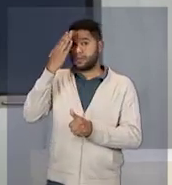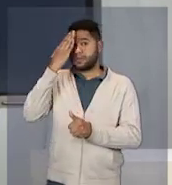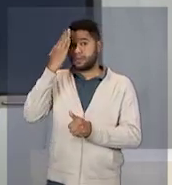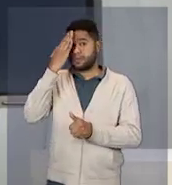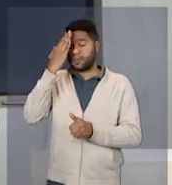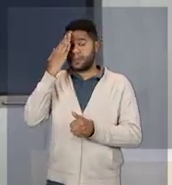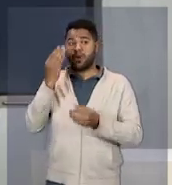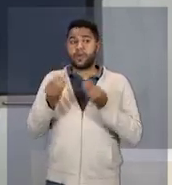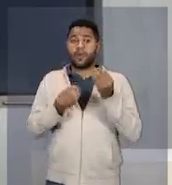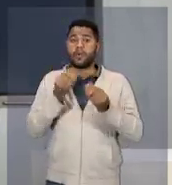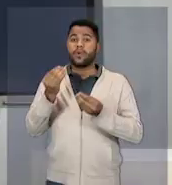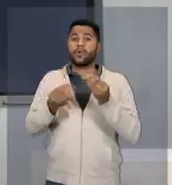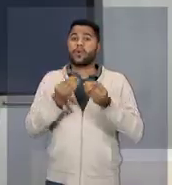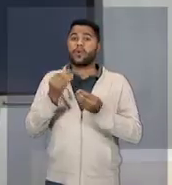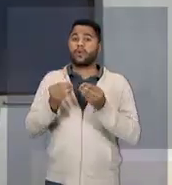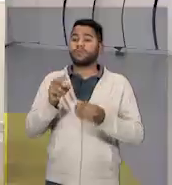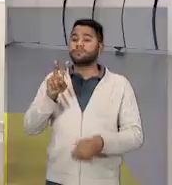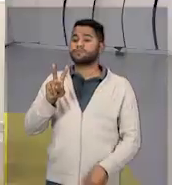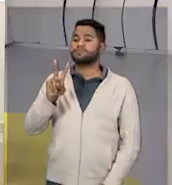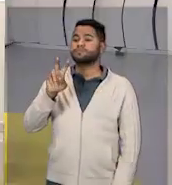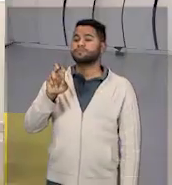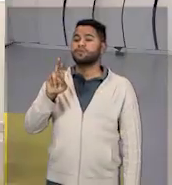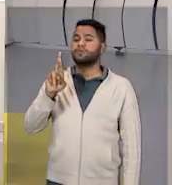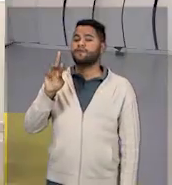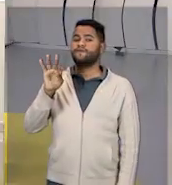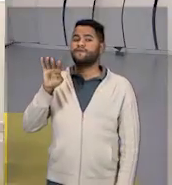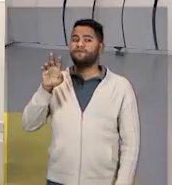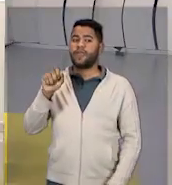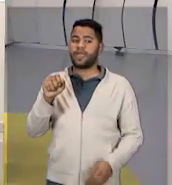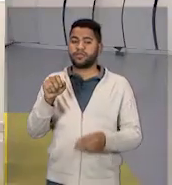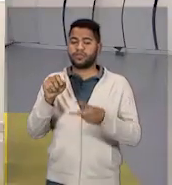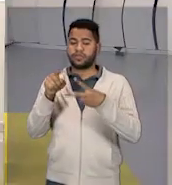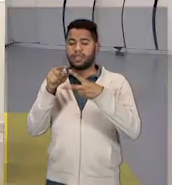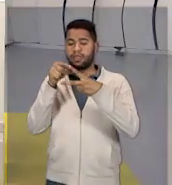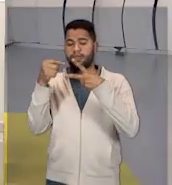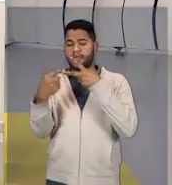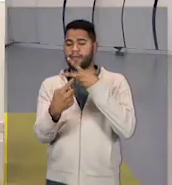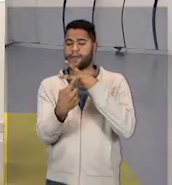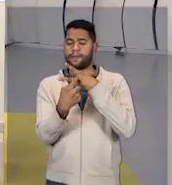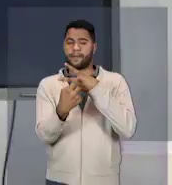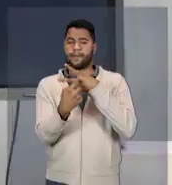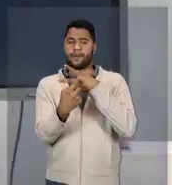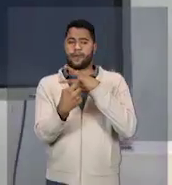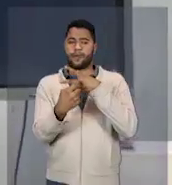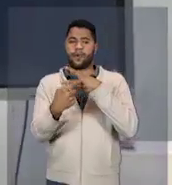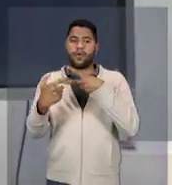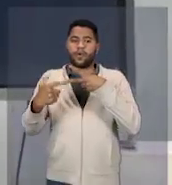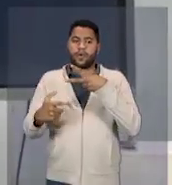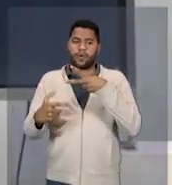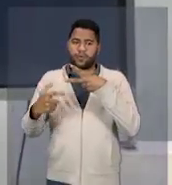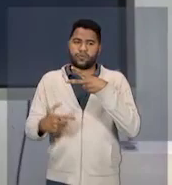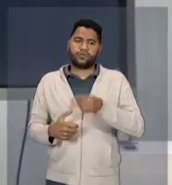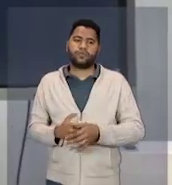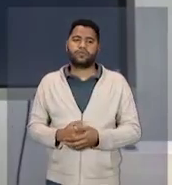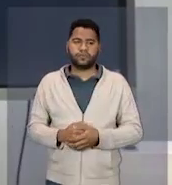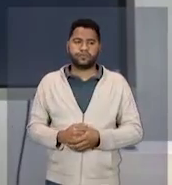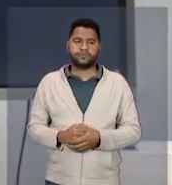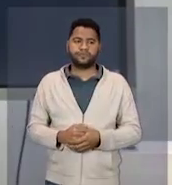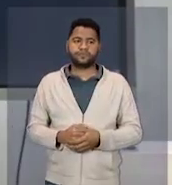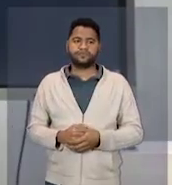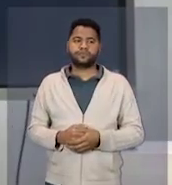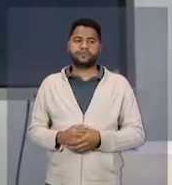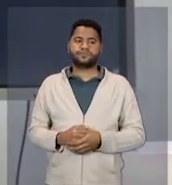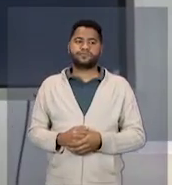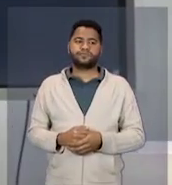vértice do ângulo. Por isso que eu estava insistindo tanto nessa questão aqui do vértice. Você vai colocar o vértice do